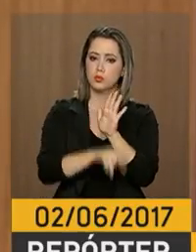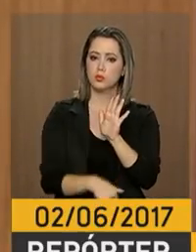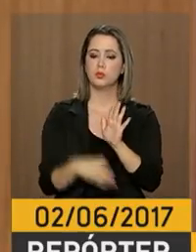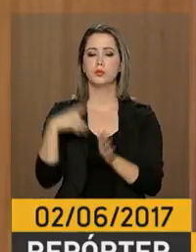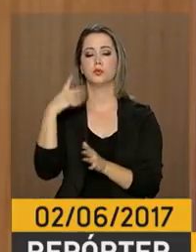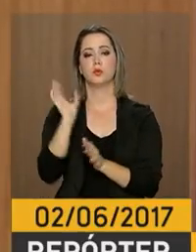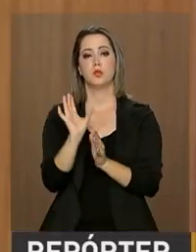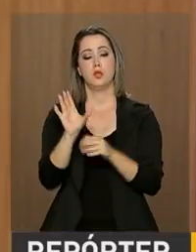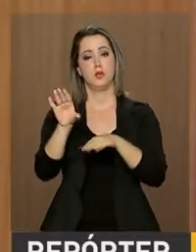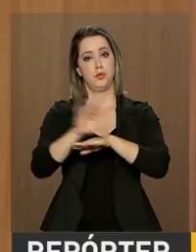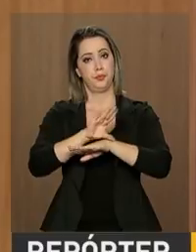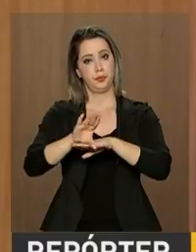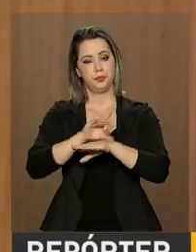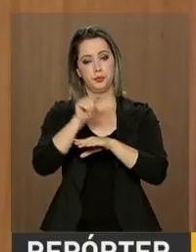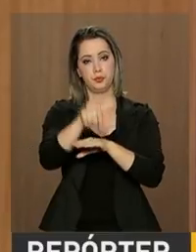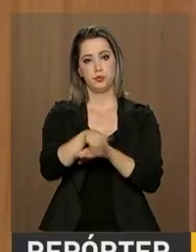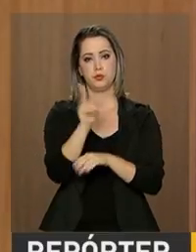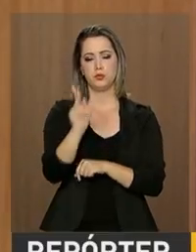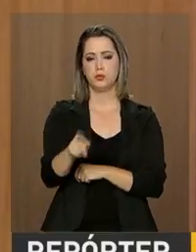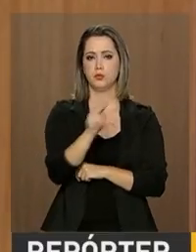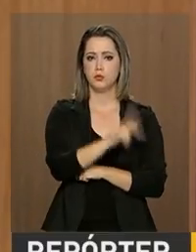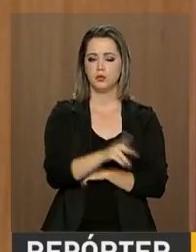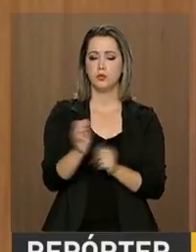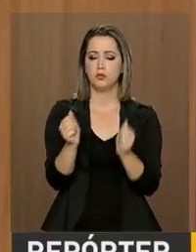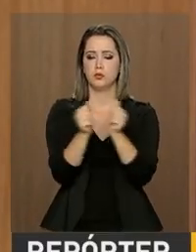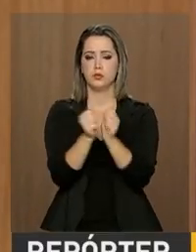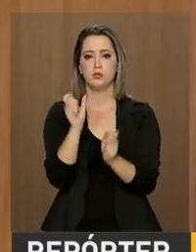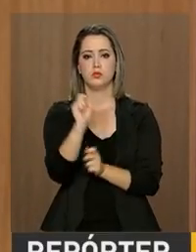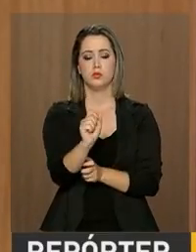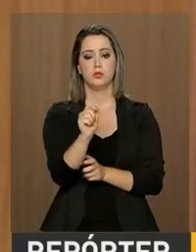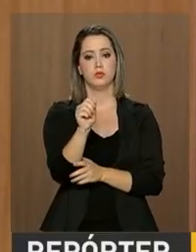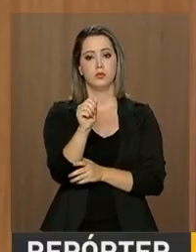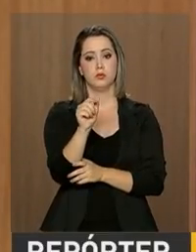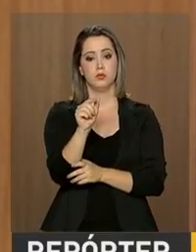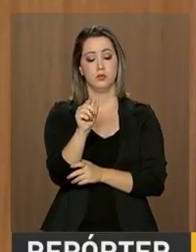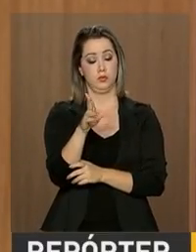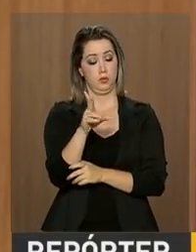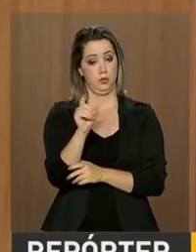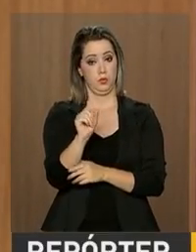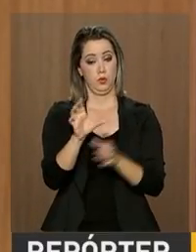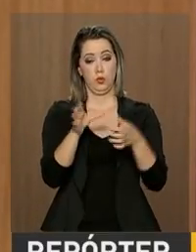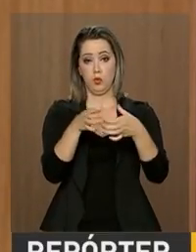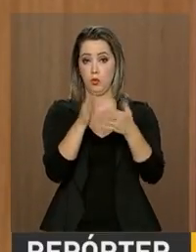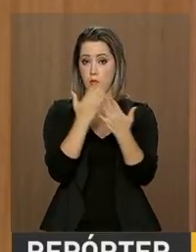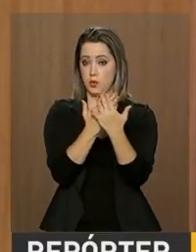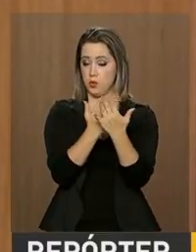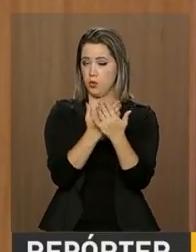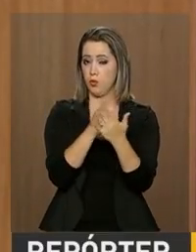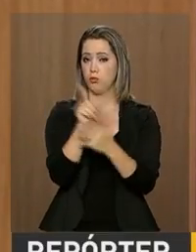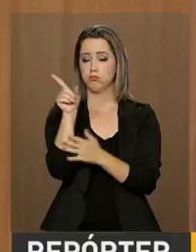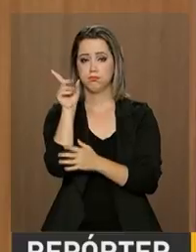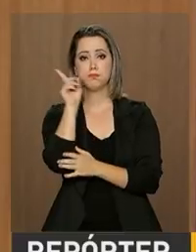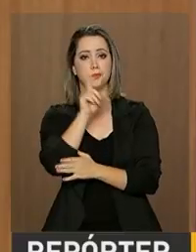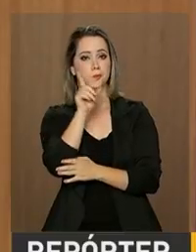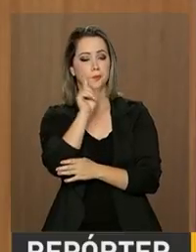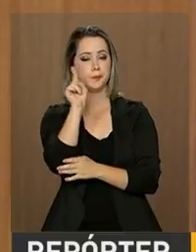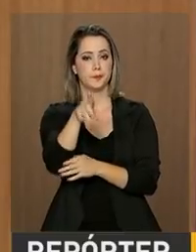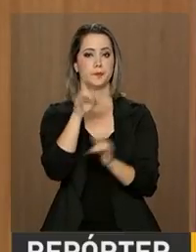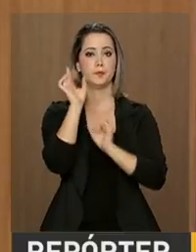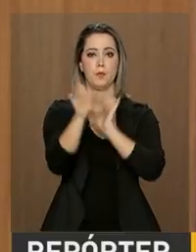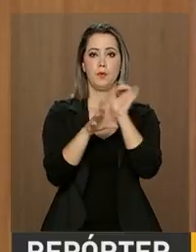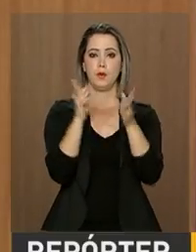direito comparado professor adjunto de direito ou de um colo de autuori é reconhecido como um dos maiores especialistas